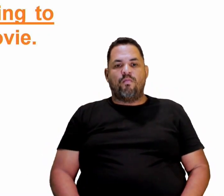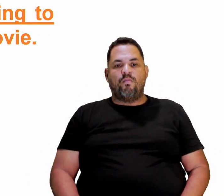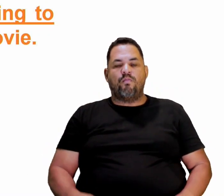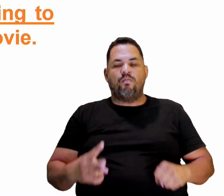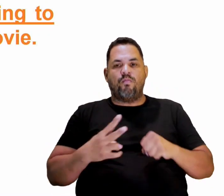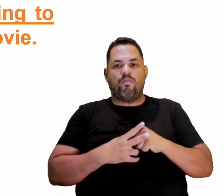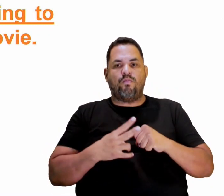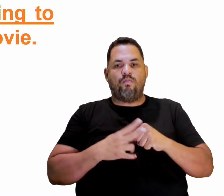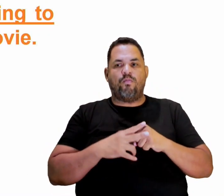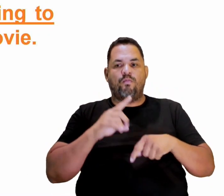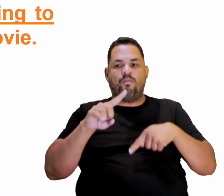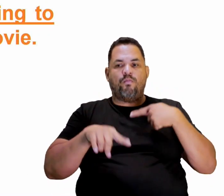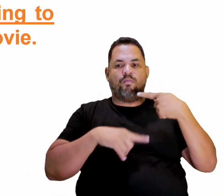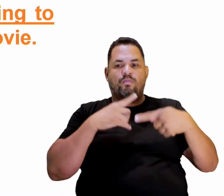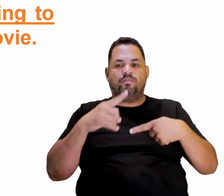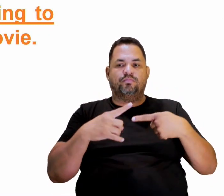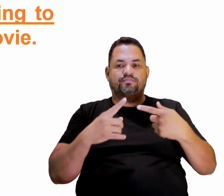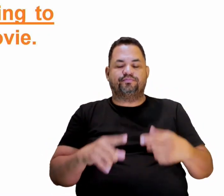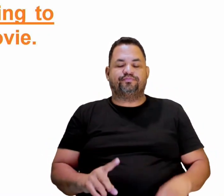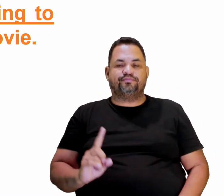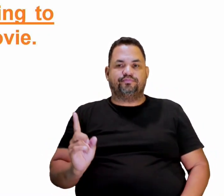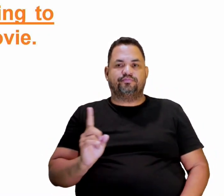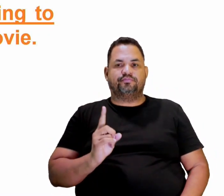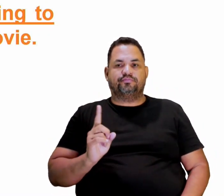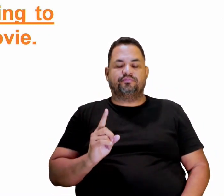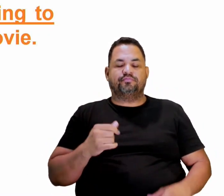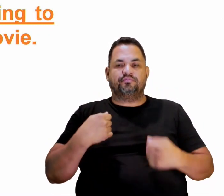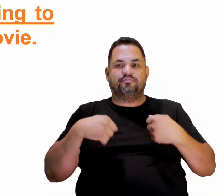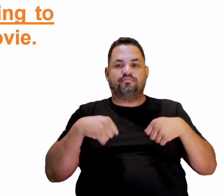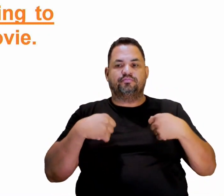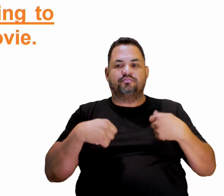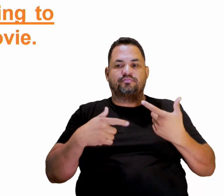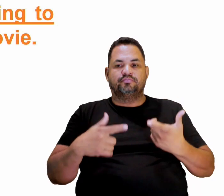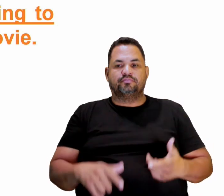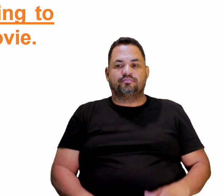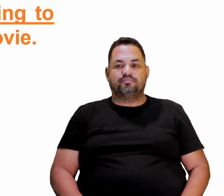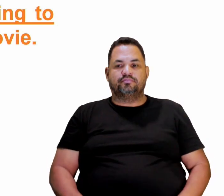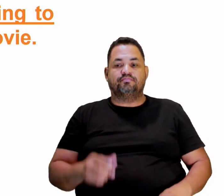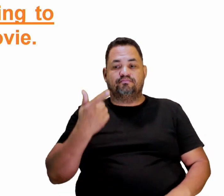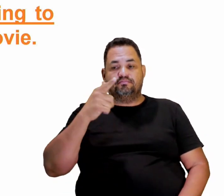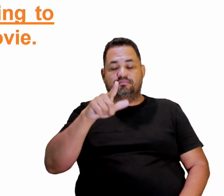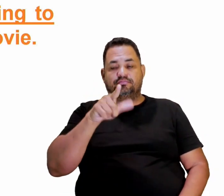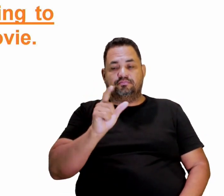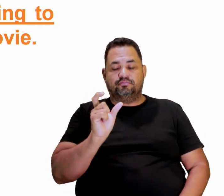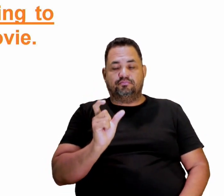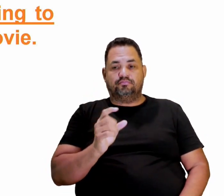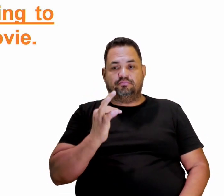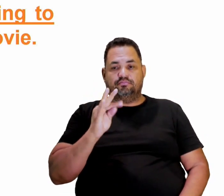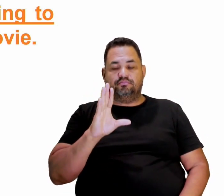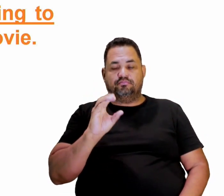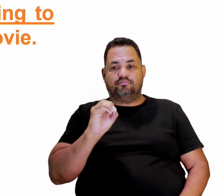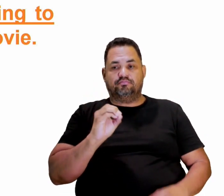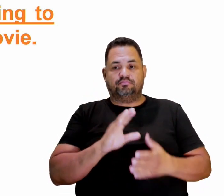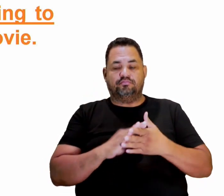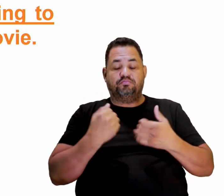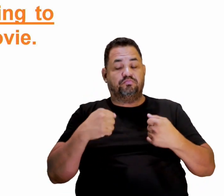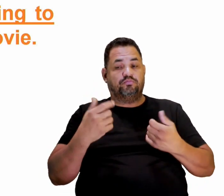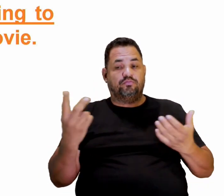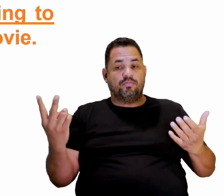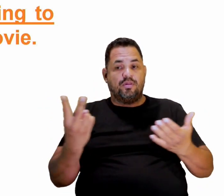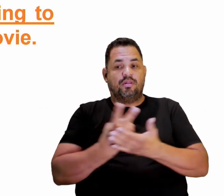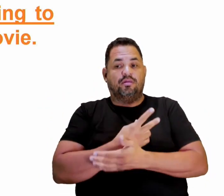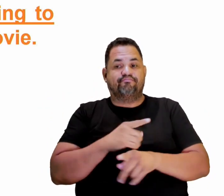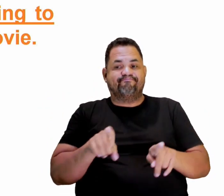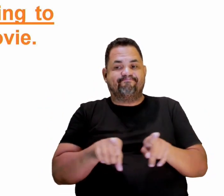o verbo que vem depois Ele não vai ser preciso você repetir esse tio que é uma coisa que pode acontecer